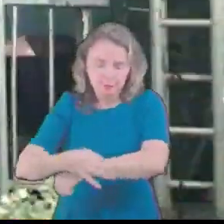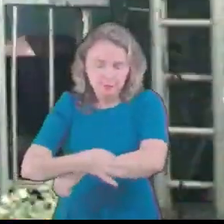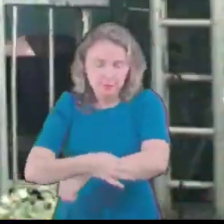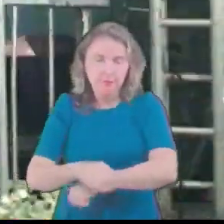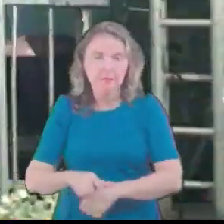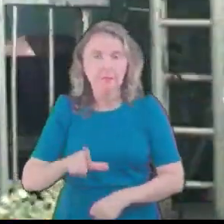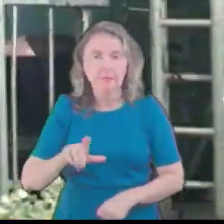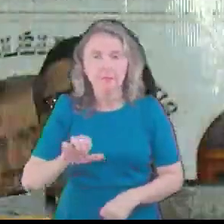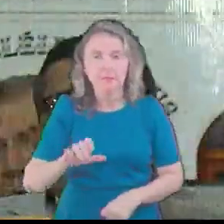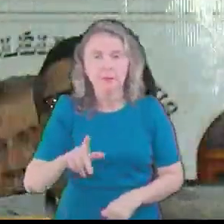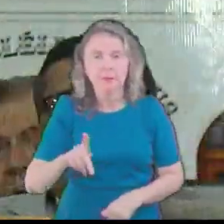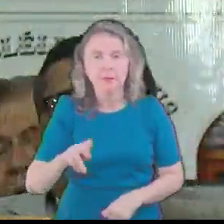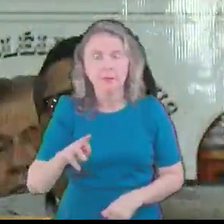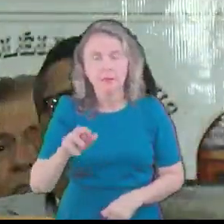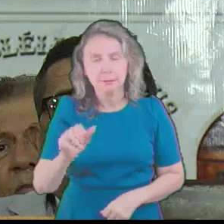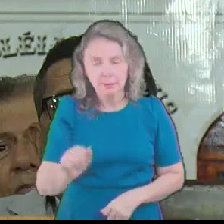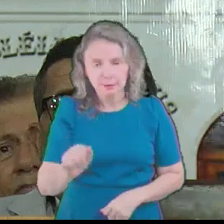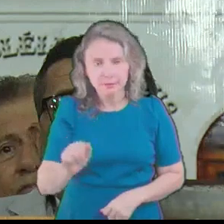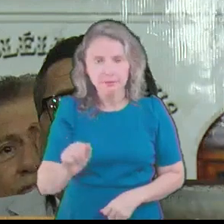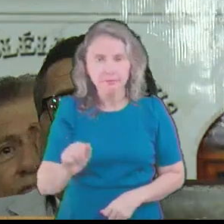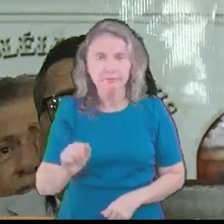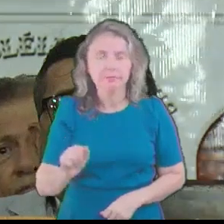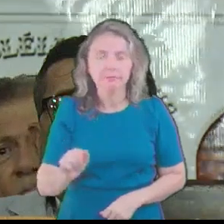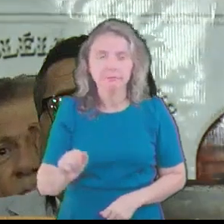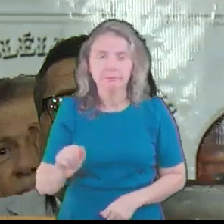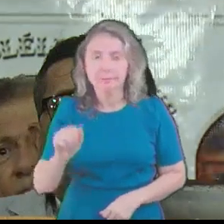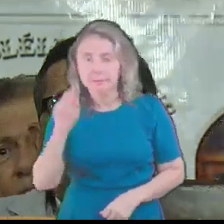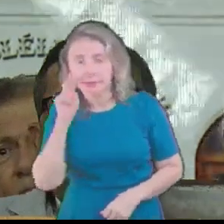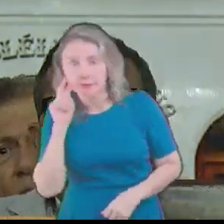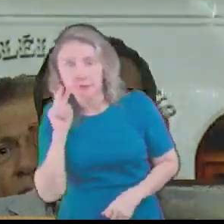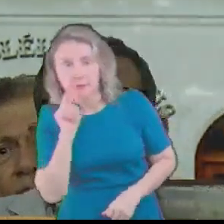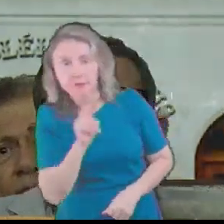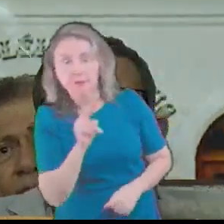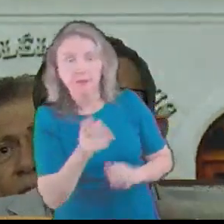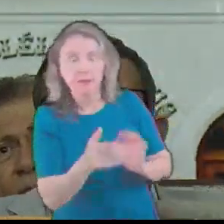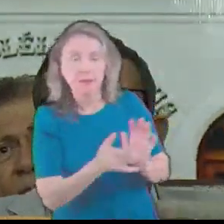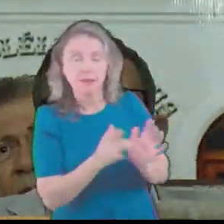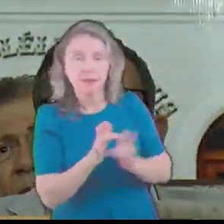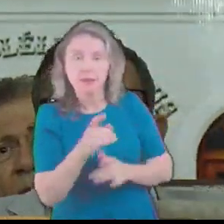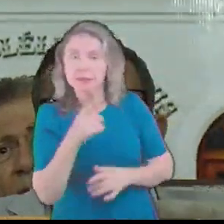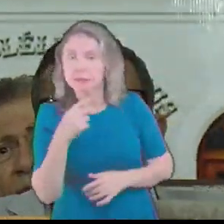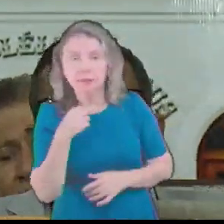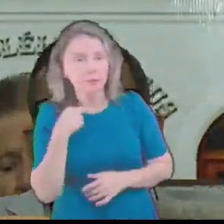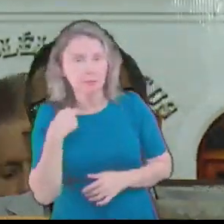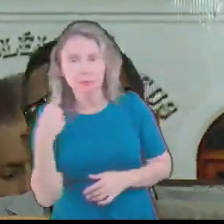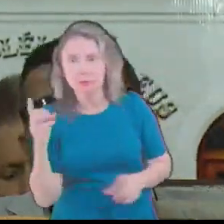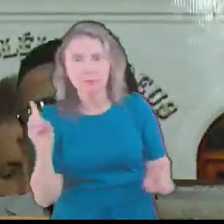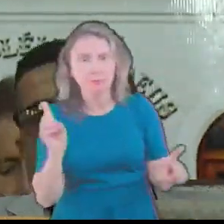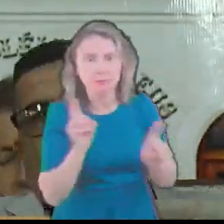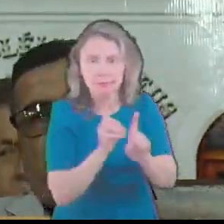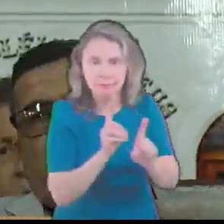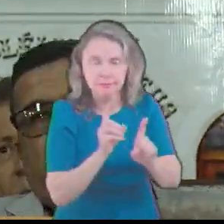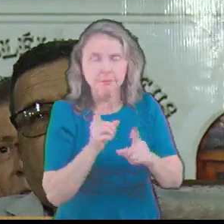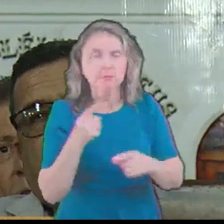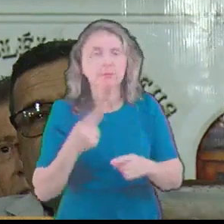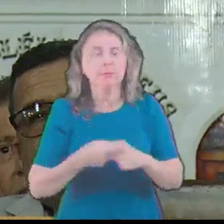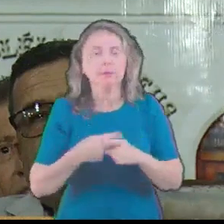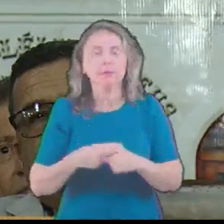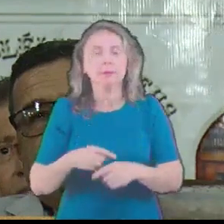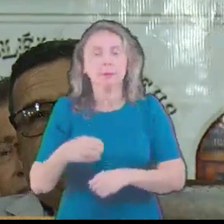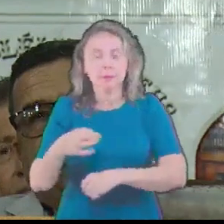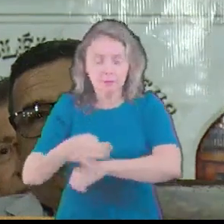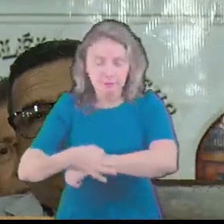pés. E ele, quando vê Jesus, ele não podia chegar perto de Jesus. Os irmãos sabem que a lepra era